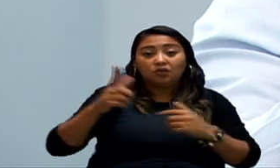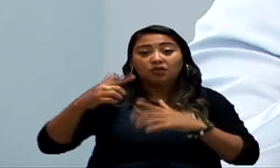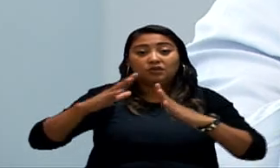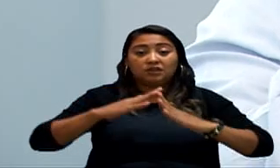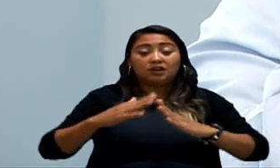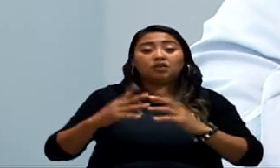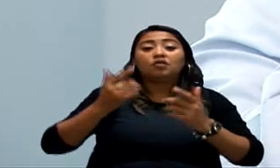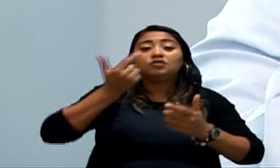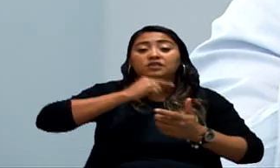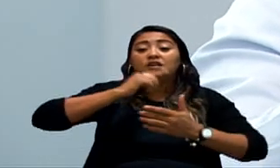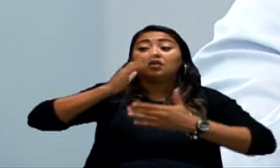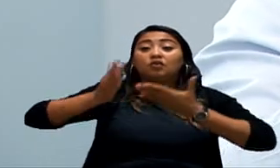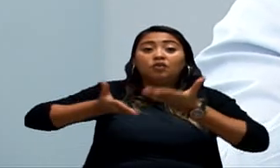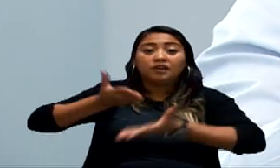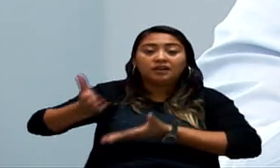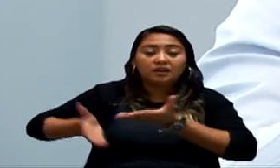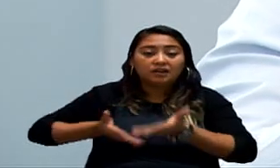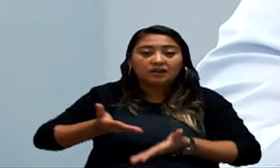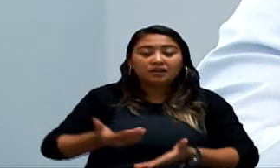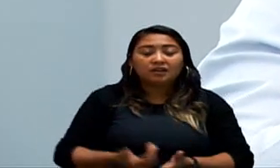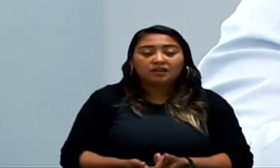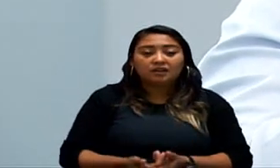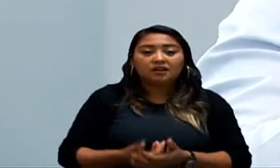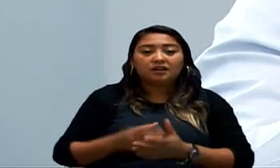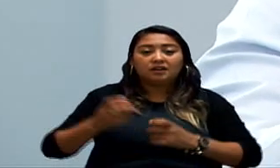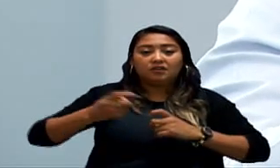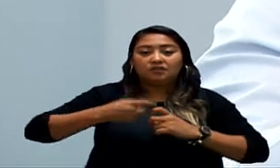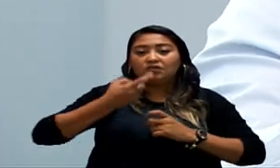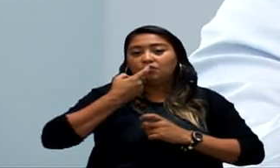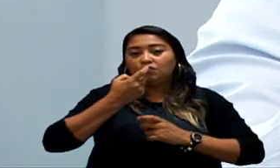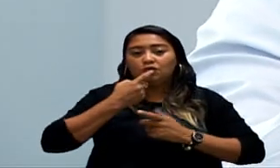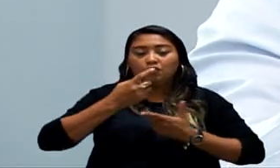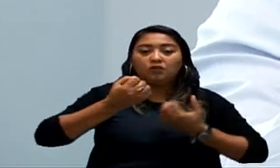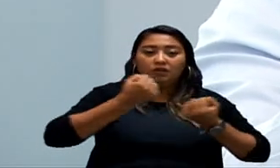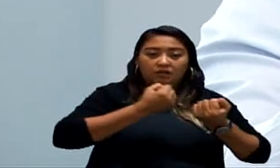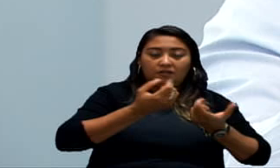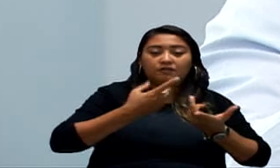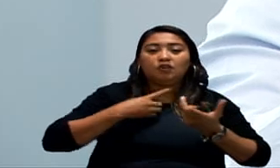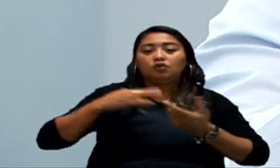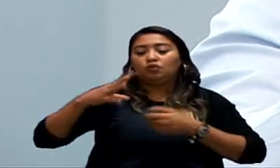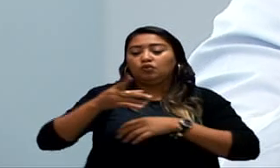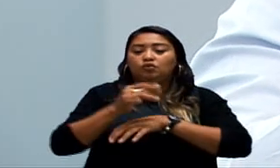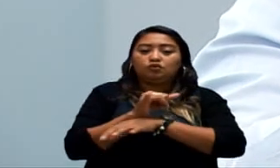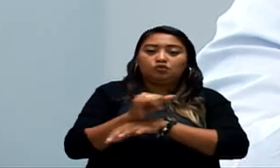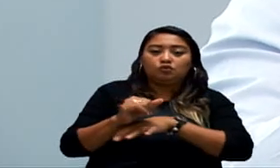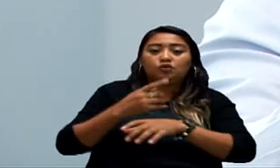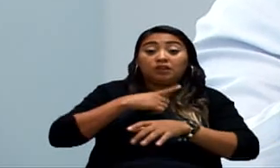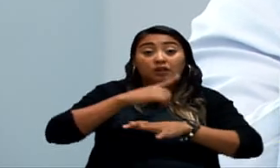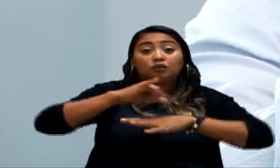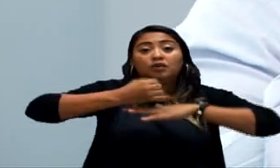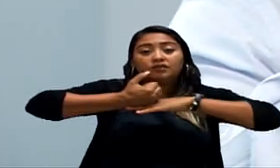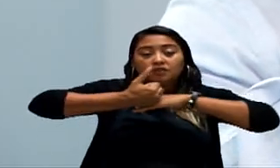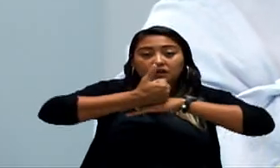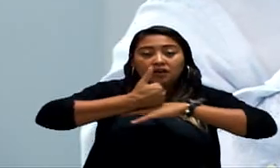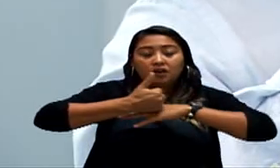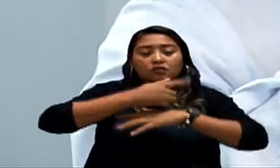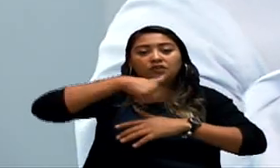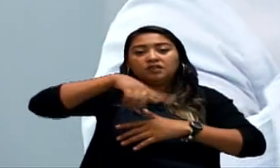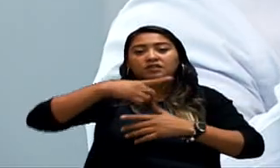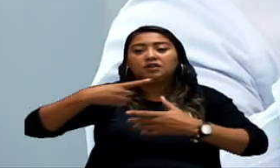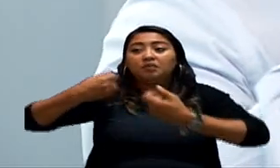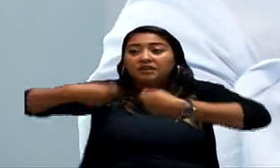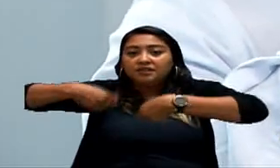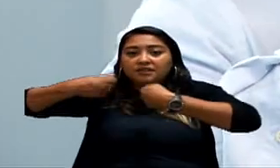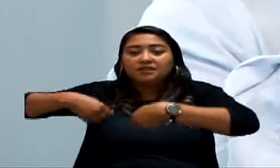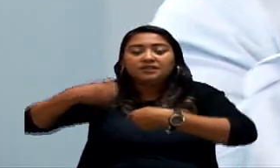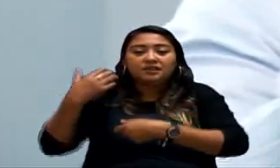conseguem cuidar, né, desse odontomóvel. Tem toda a estrutura, tem os profissionais, a gente não fica dependendo do serviço da